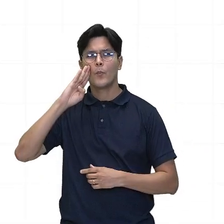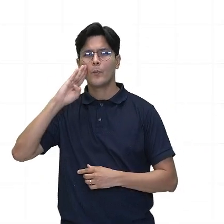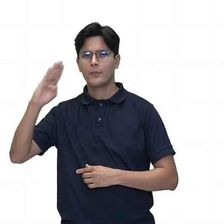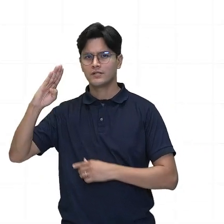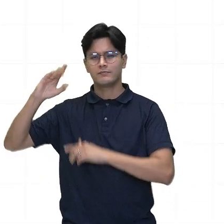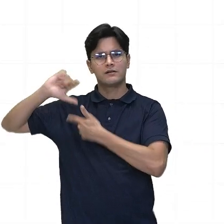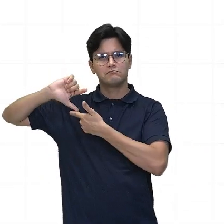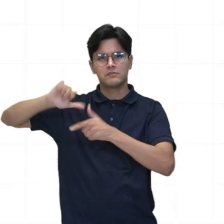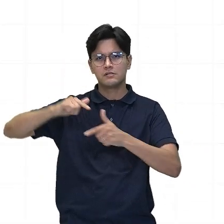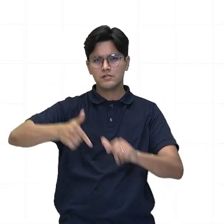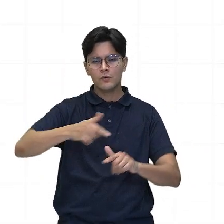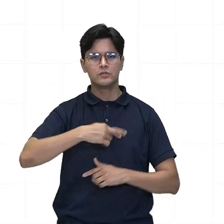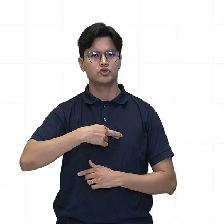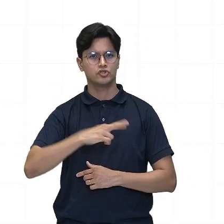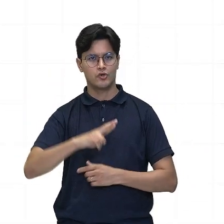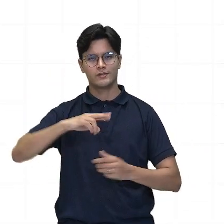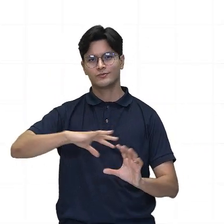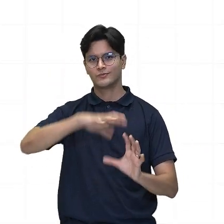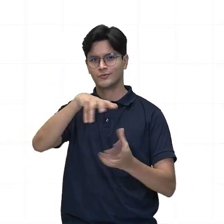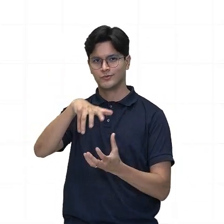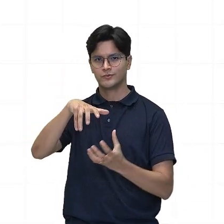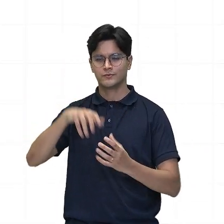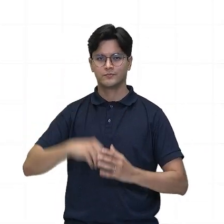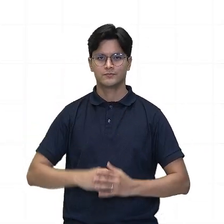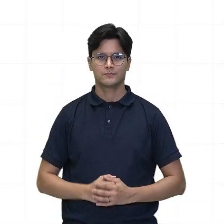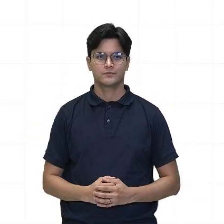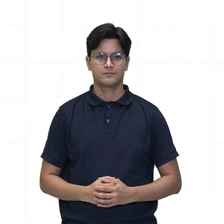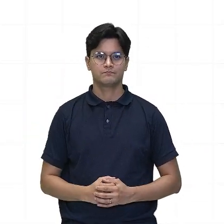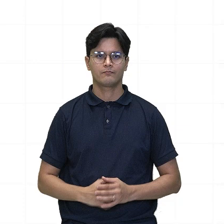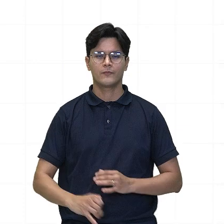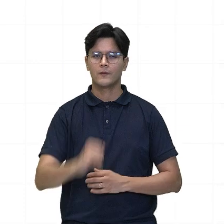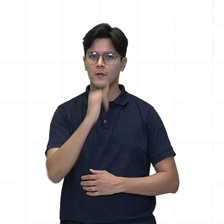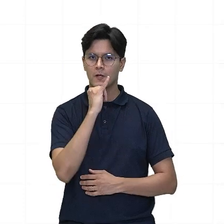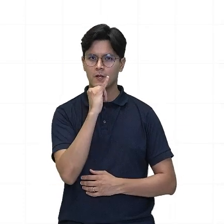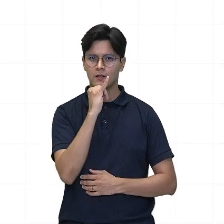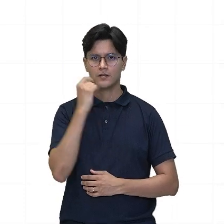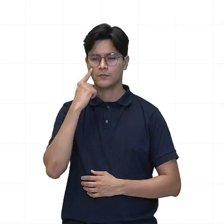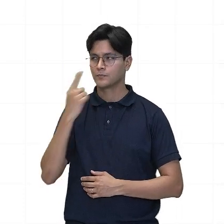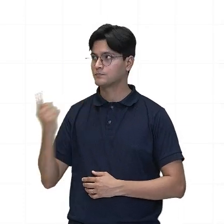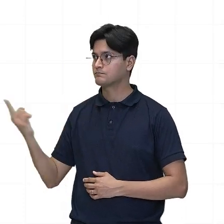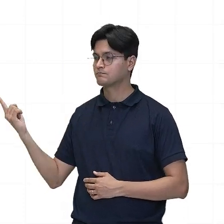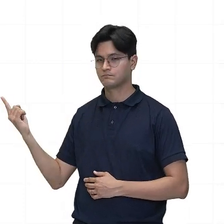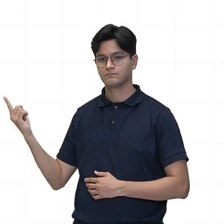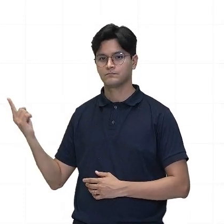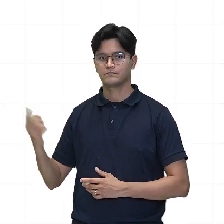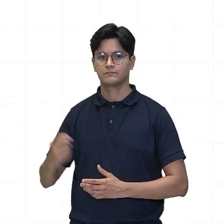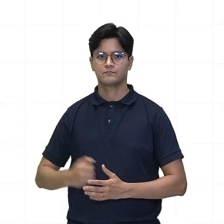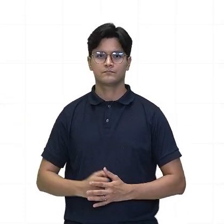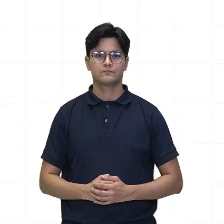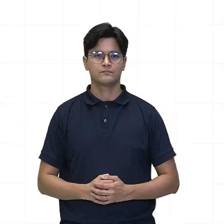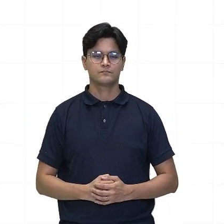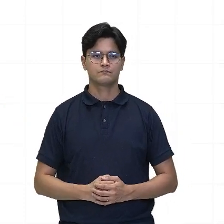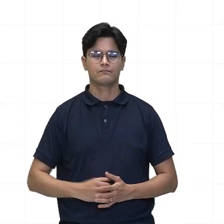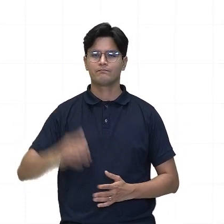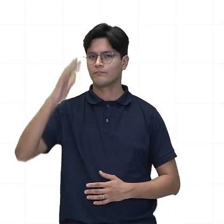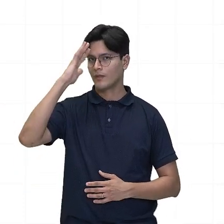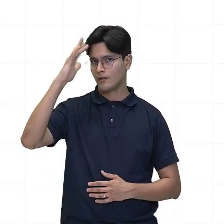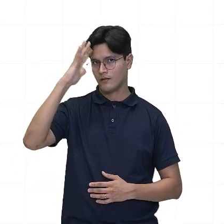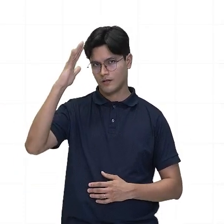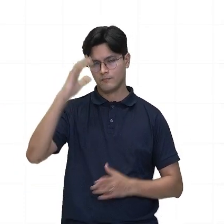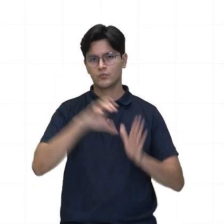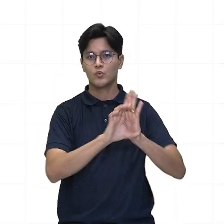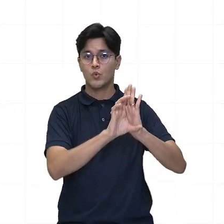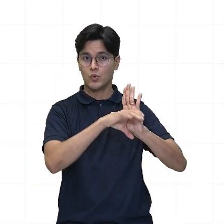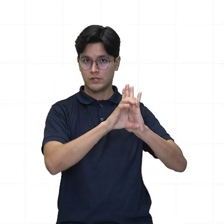matrizes religiosas do mundo. Né? Por exemplo, para pensar no conceito de mística.